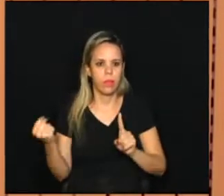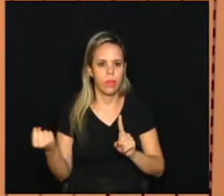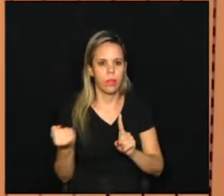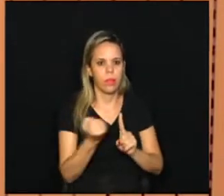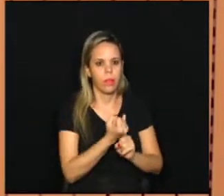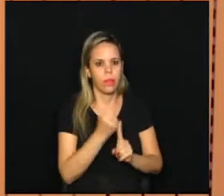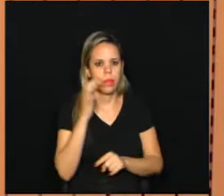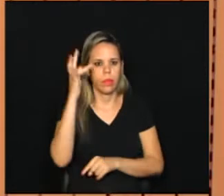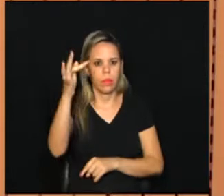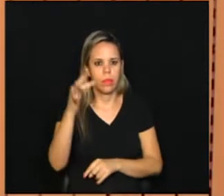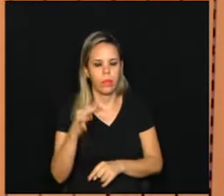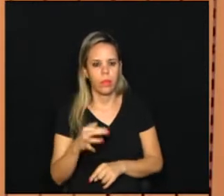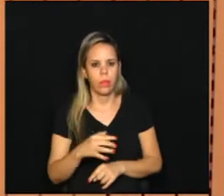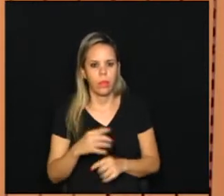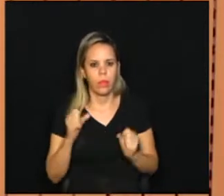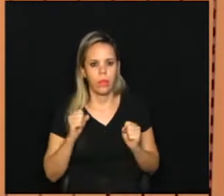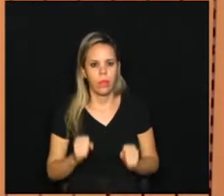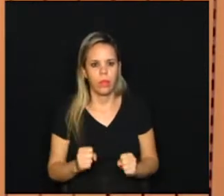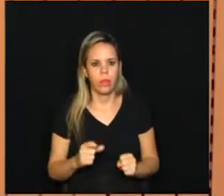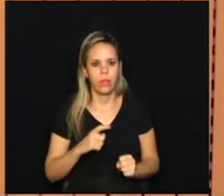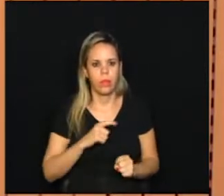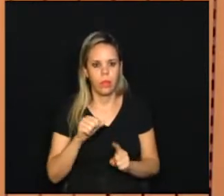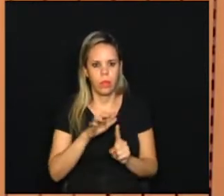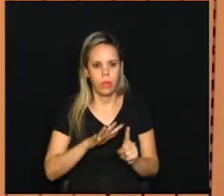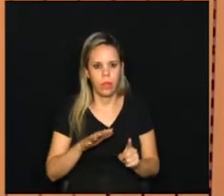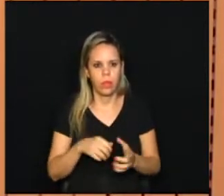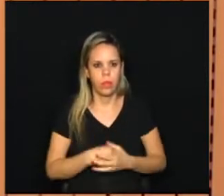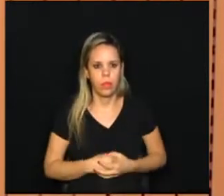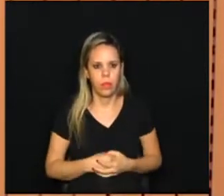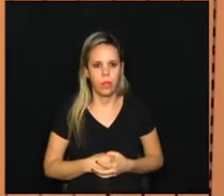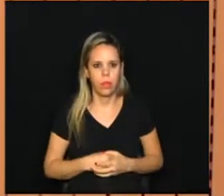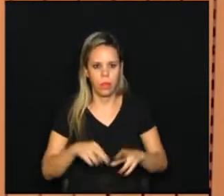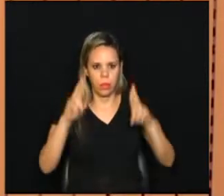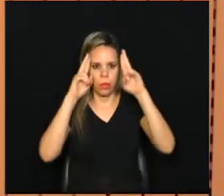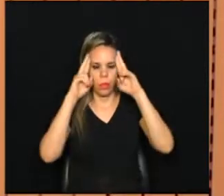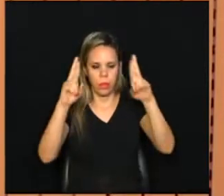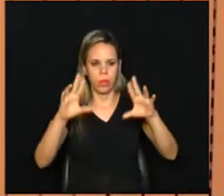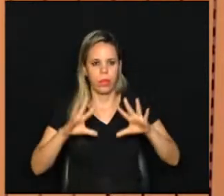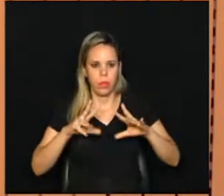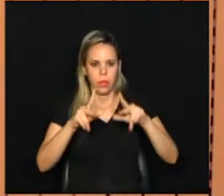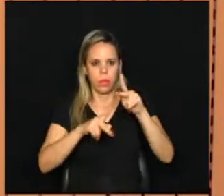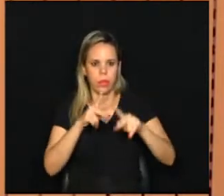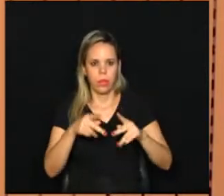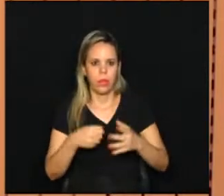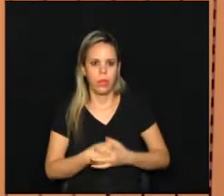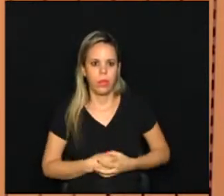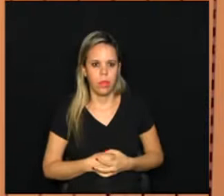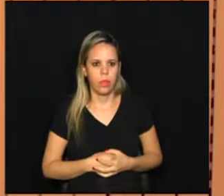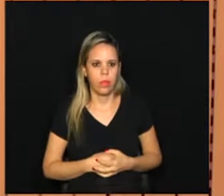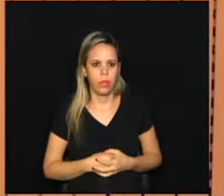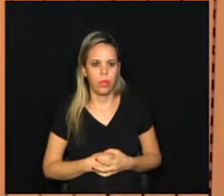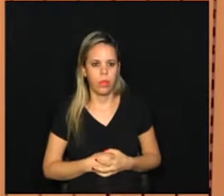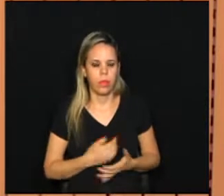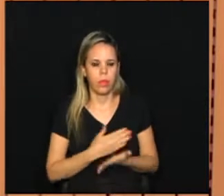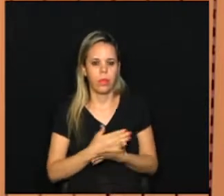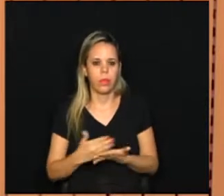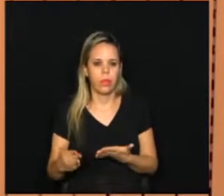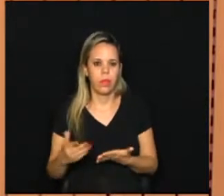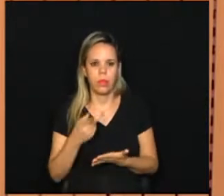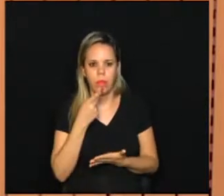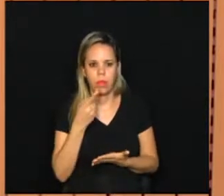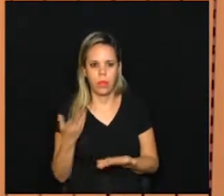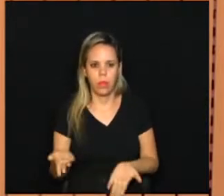no futuro, para que a gente possa ter uma sociedade que respeite todas as pessoas. Então, eu quero começar aqui